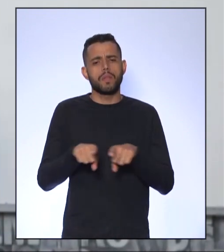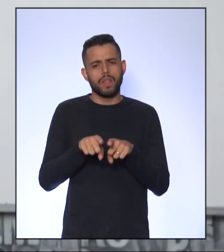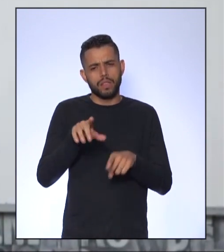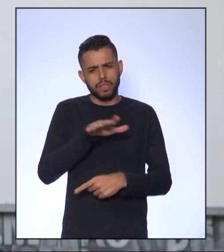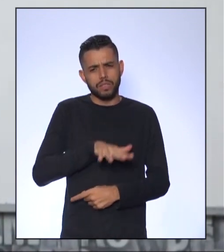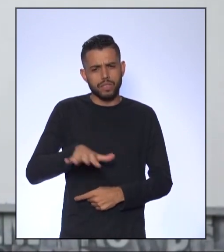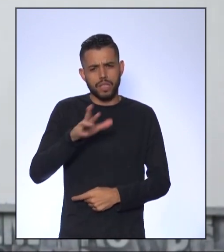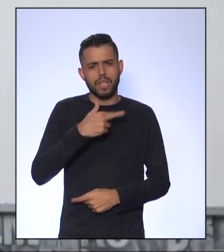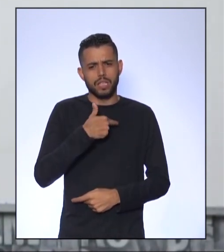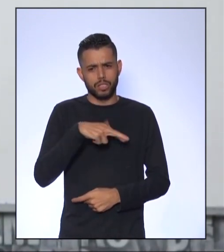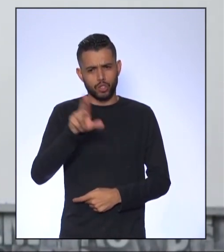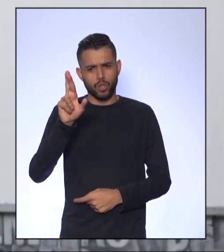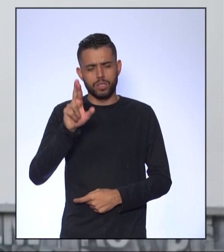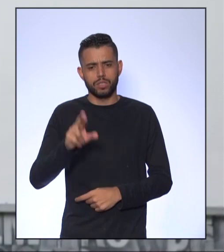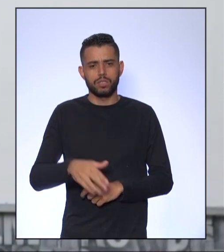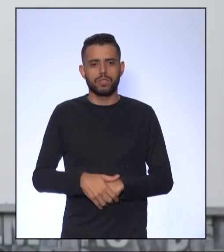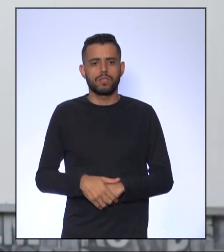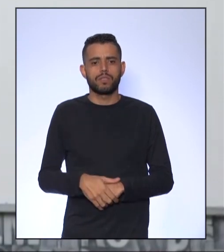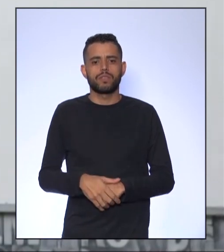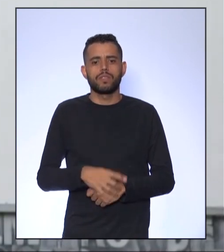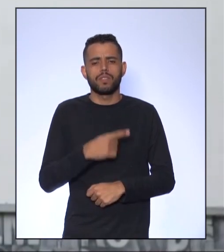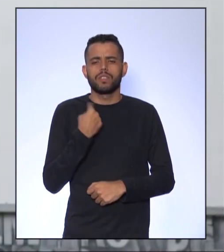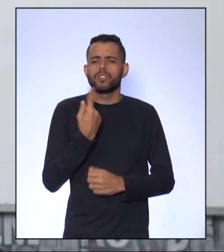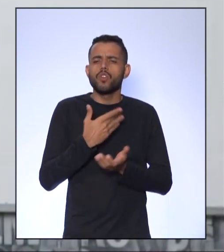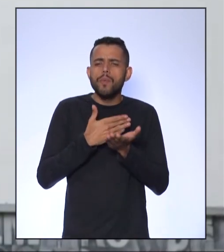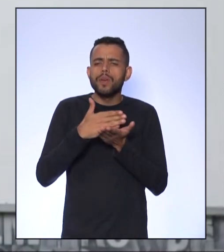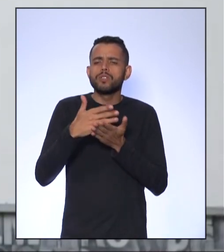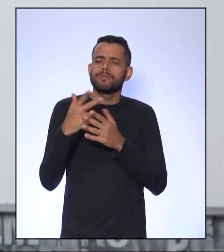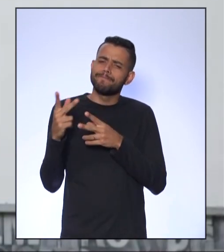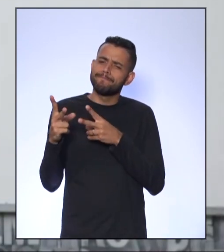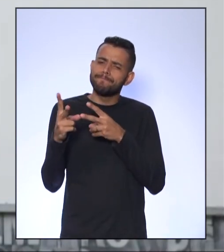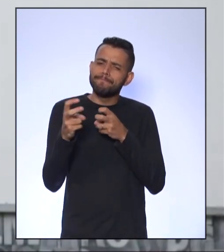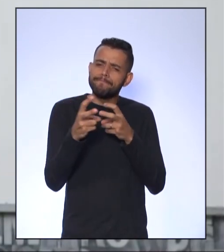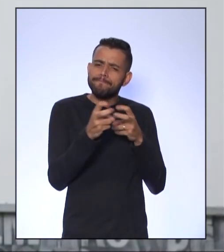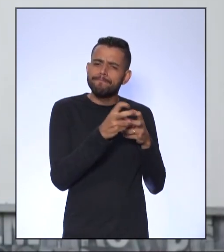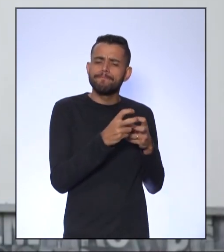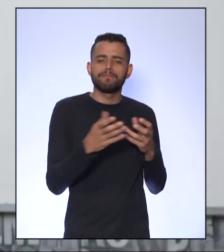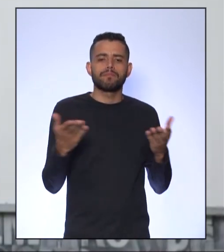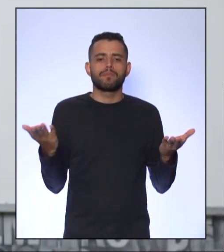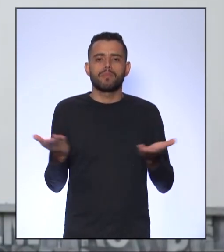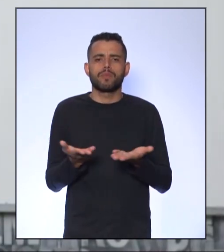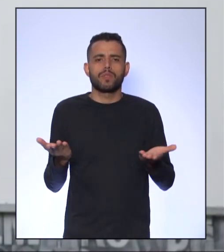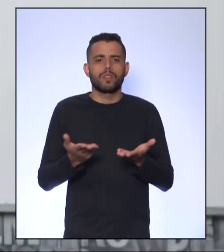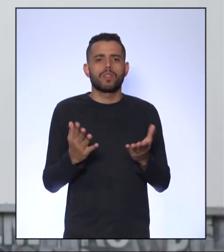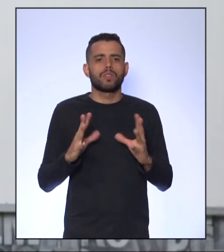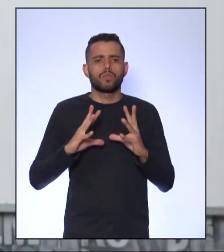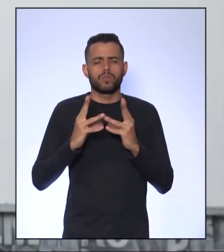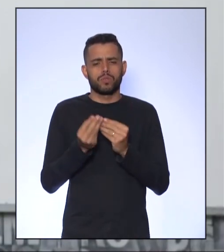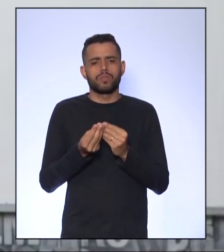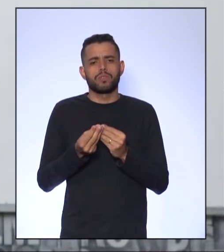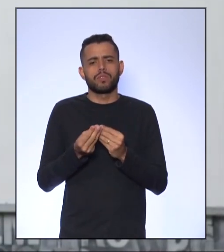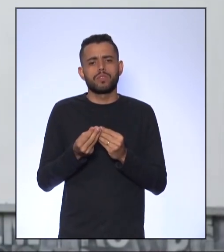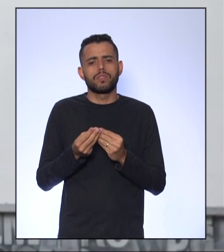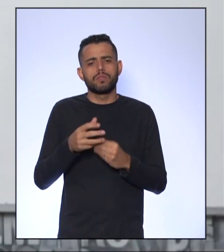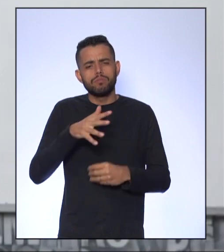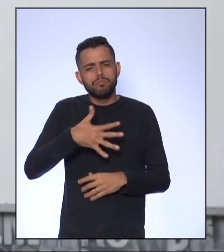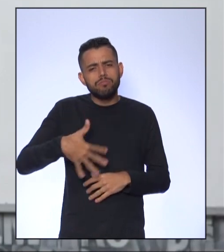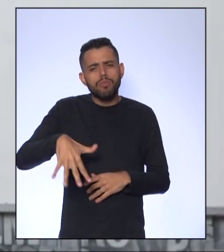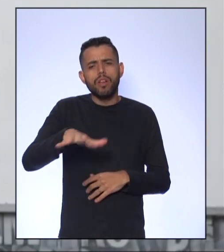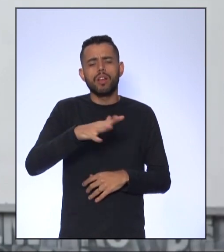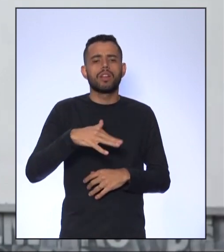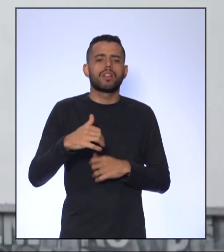religiosas. Nós começamos a observar neste momento questionamentos em torno da Igreja Católica que